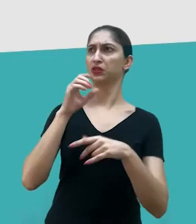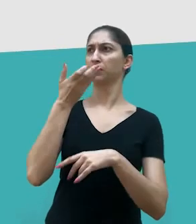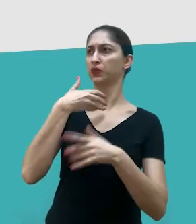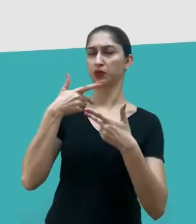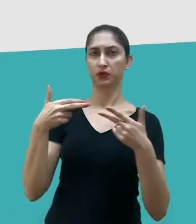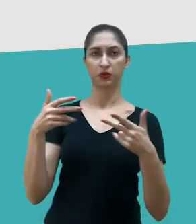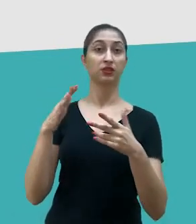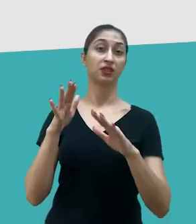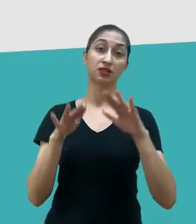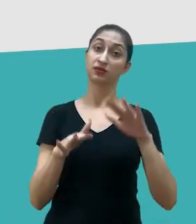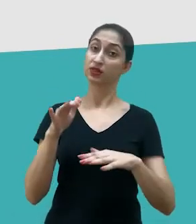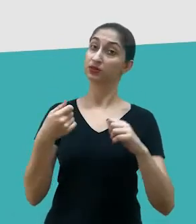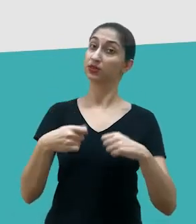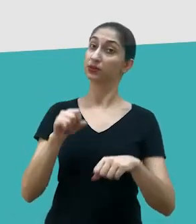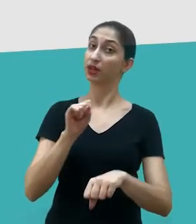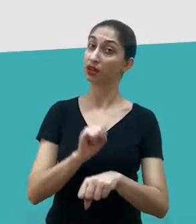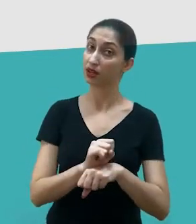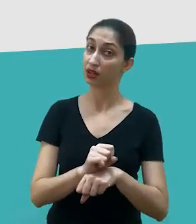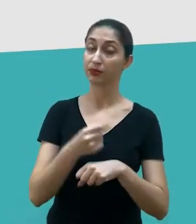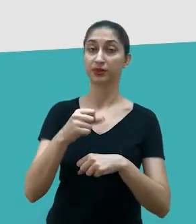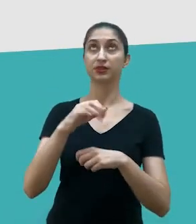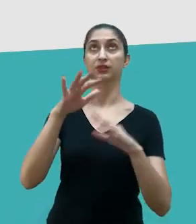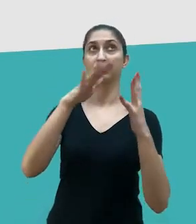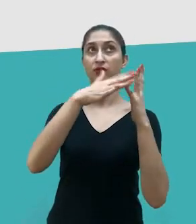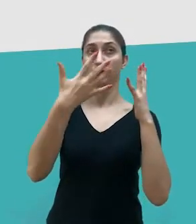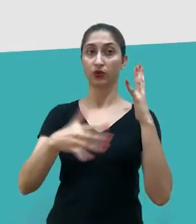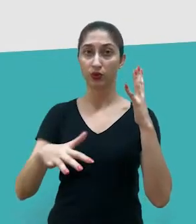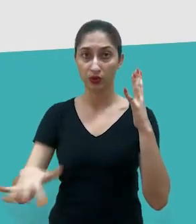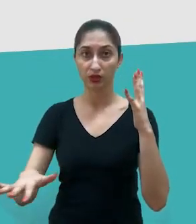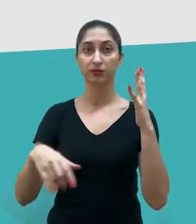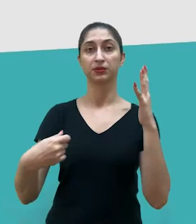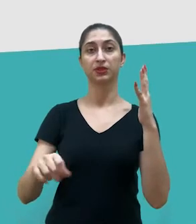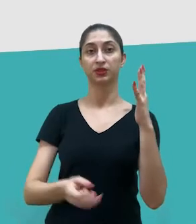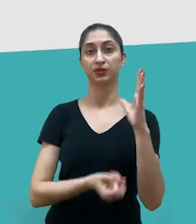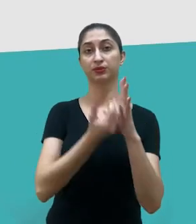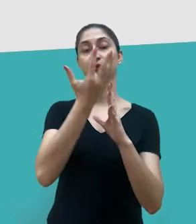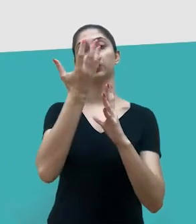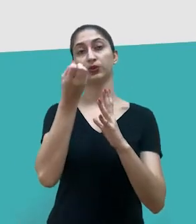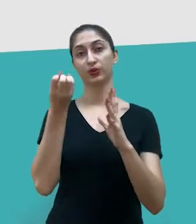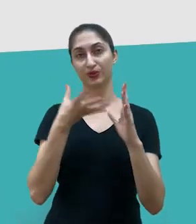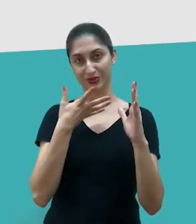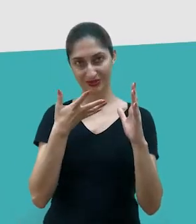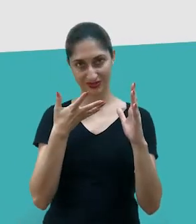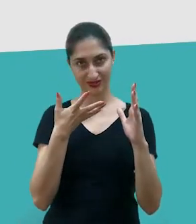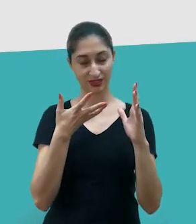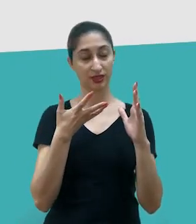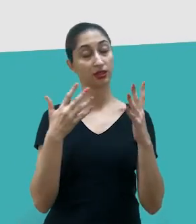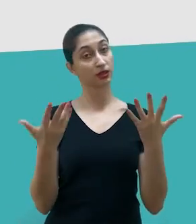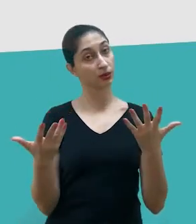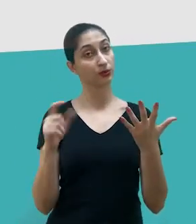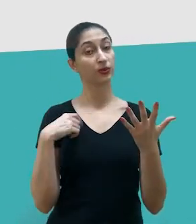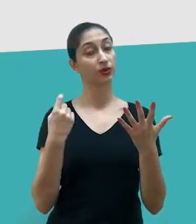algum momento ela precisa parar, cair as folhas, revitalizar para produzir de novo. Então,